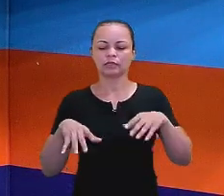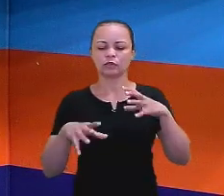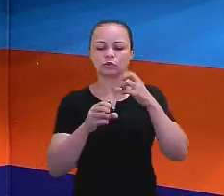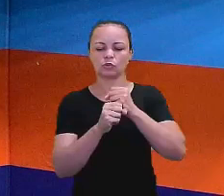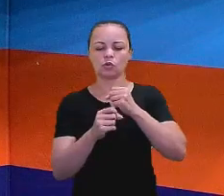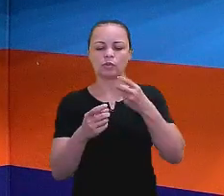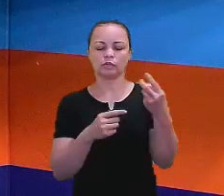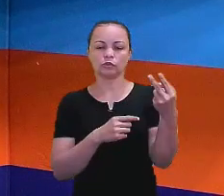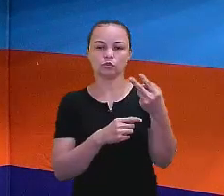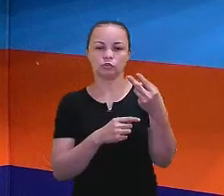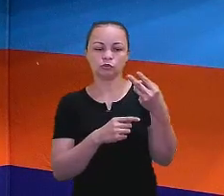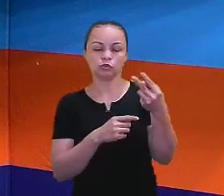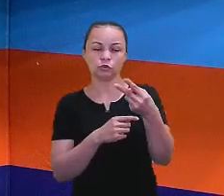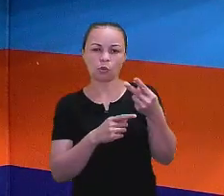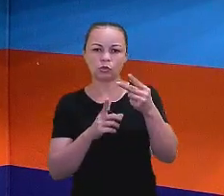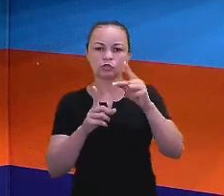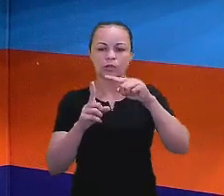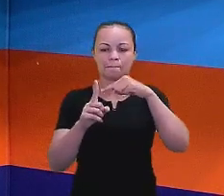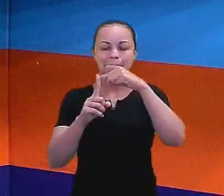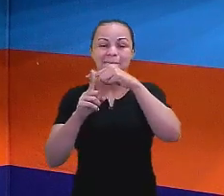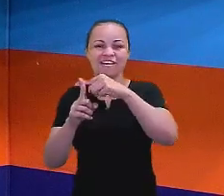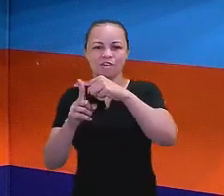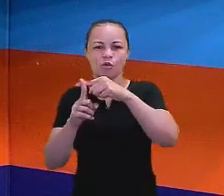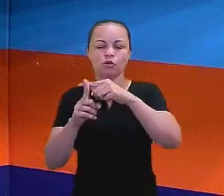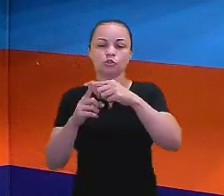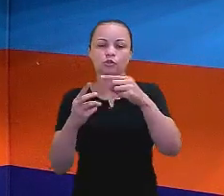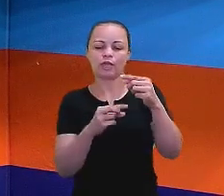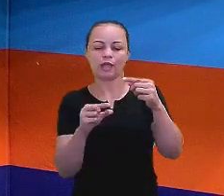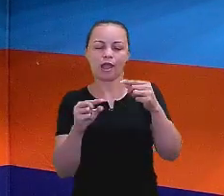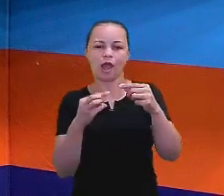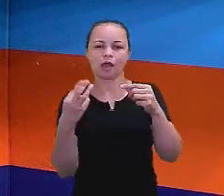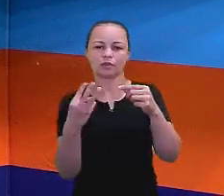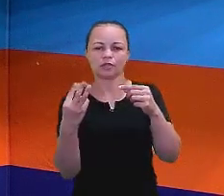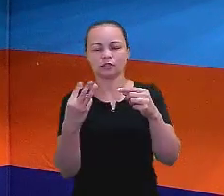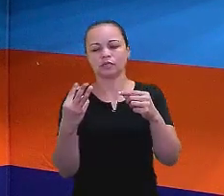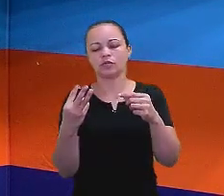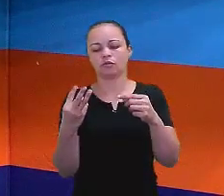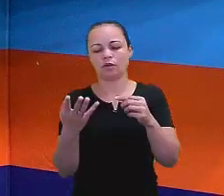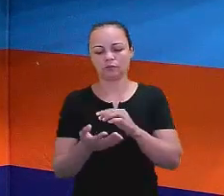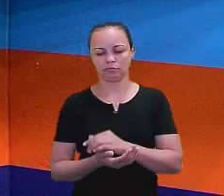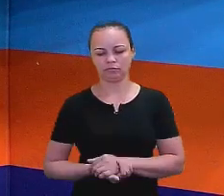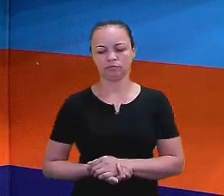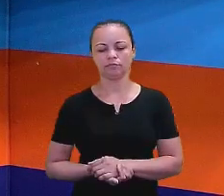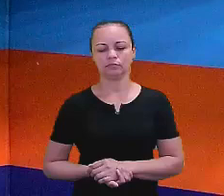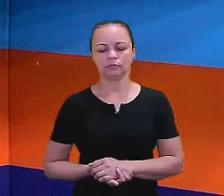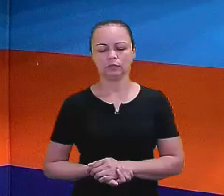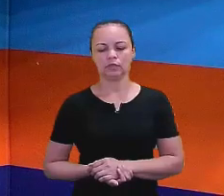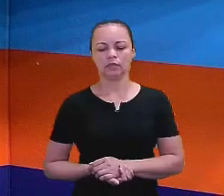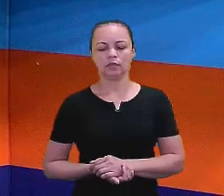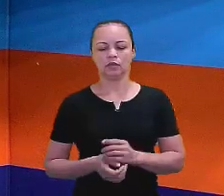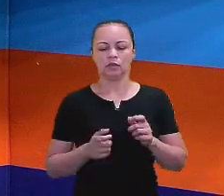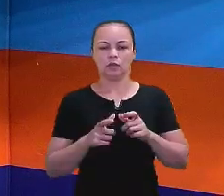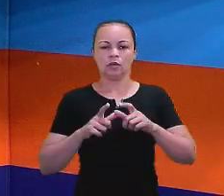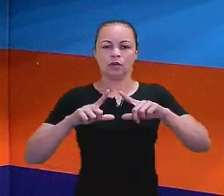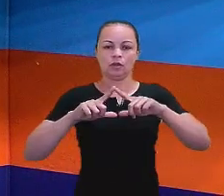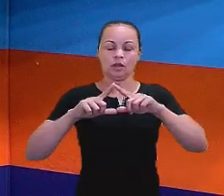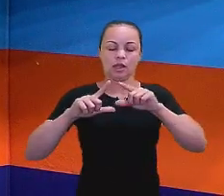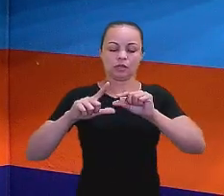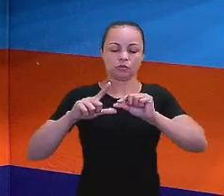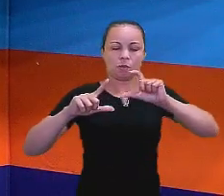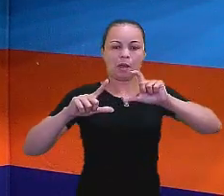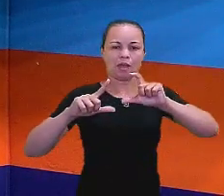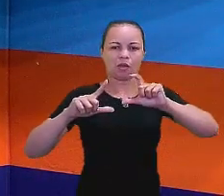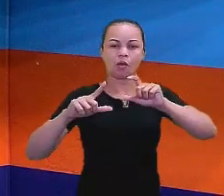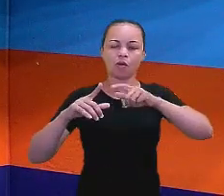do terceiro lado. Isso é a condição de existência de um triângulo, tá? O maior lado de um triângulo é